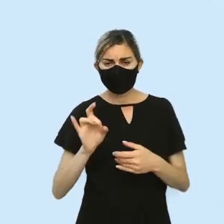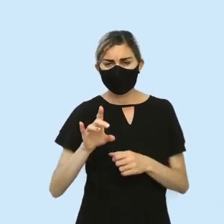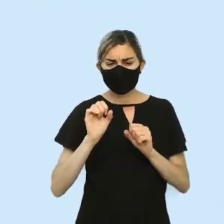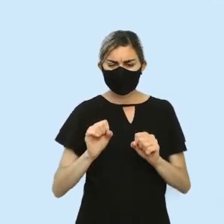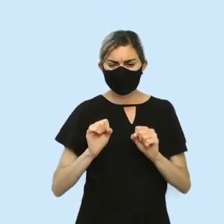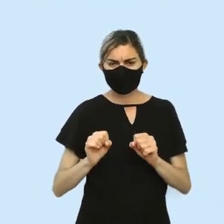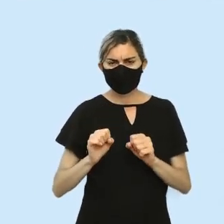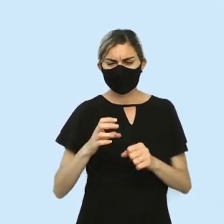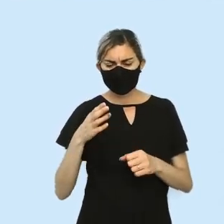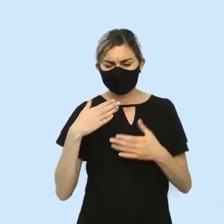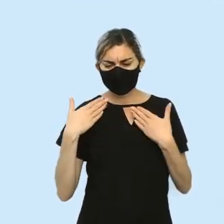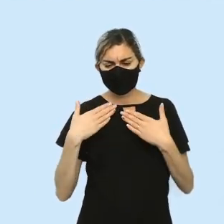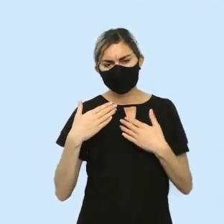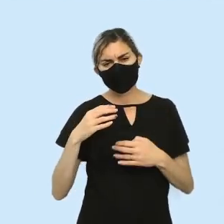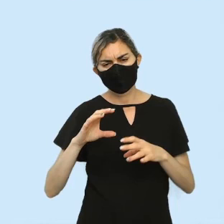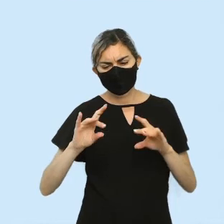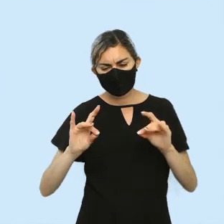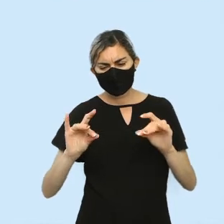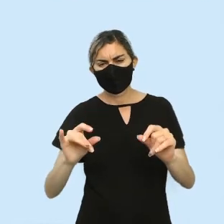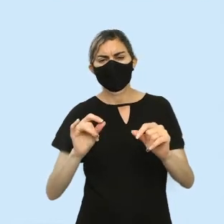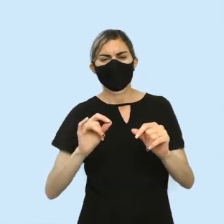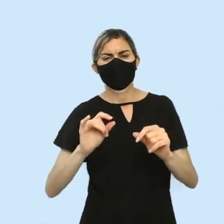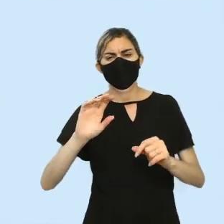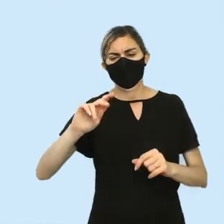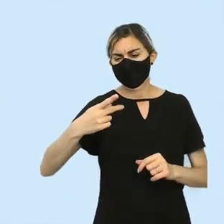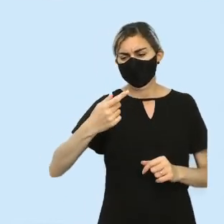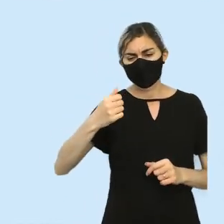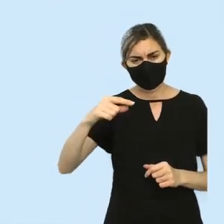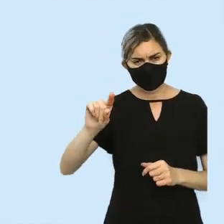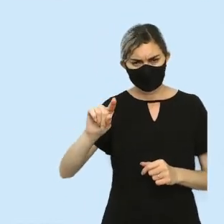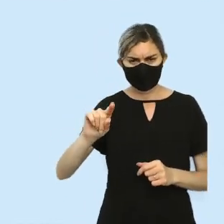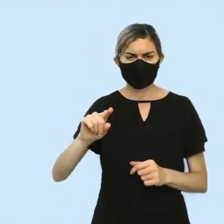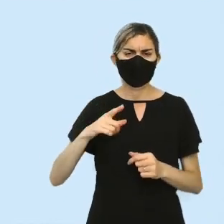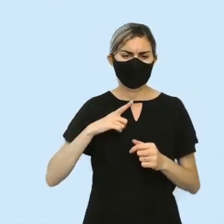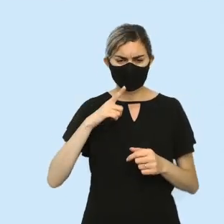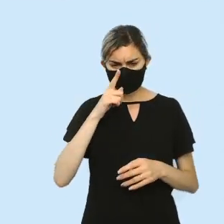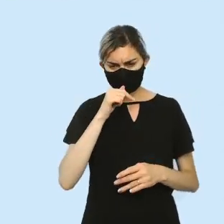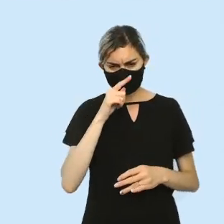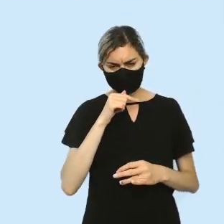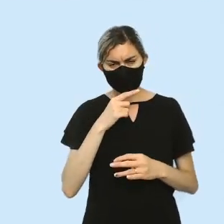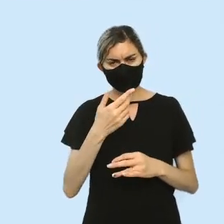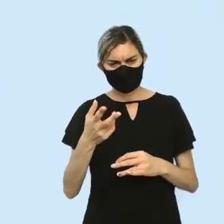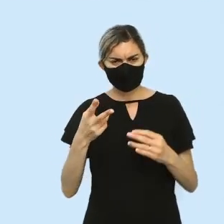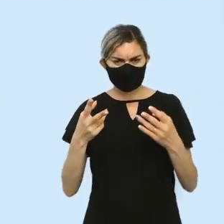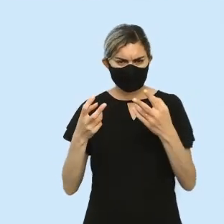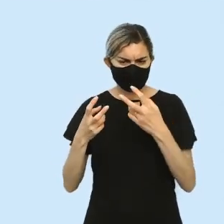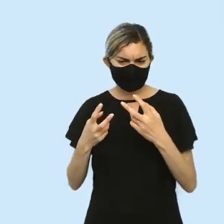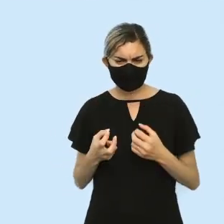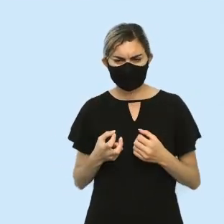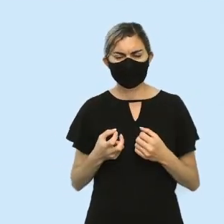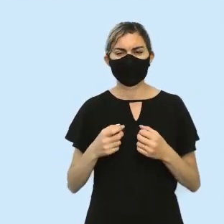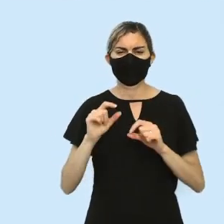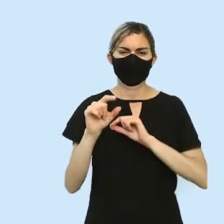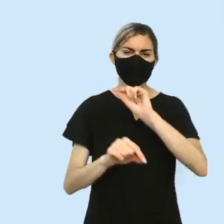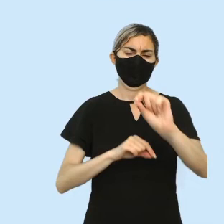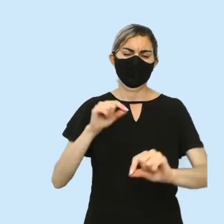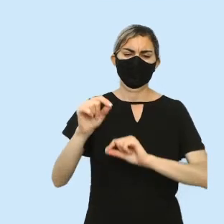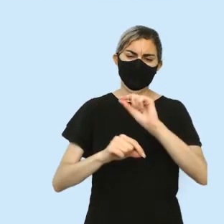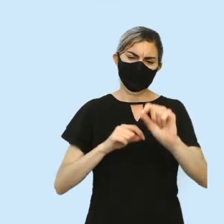calor sensível. Macete para o chá, macete para a água. Percebemos